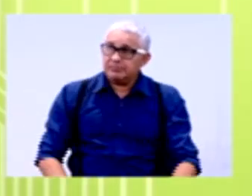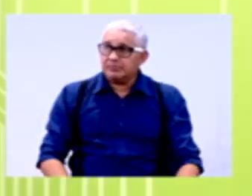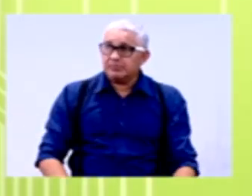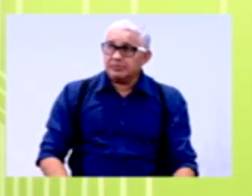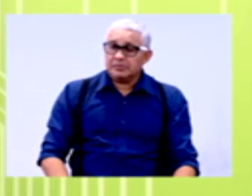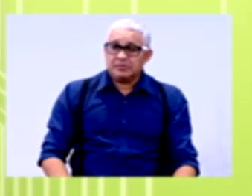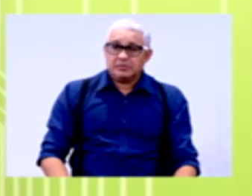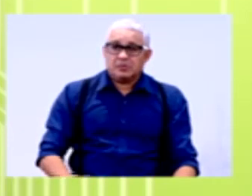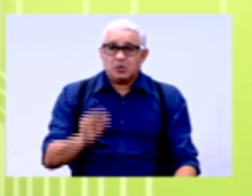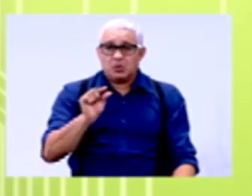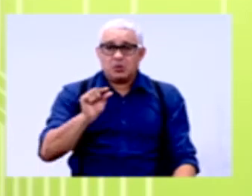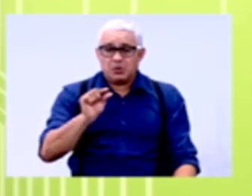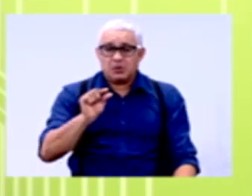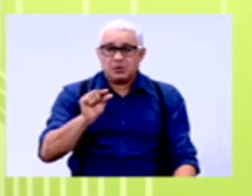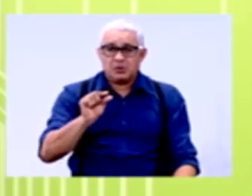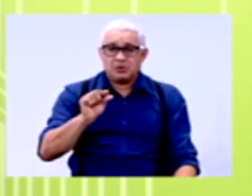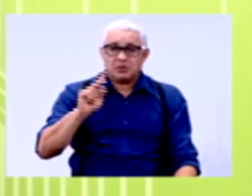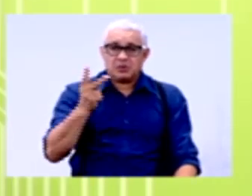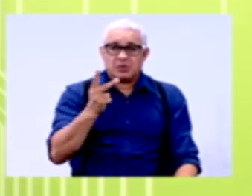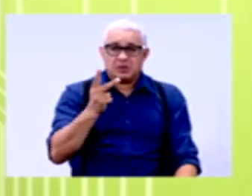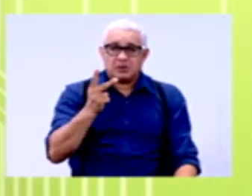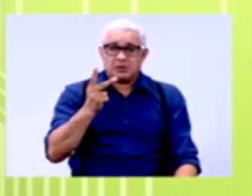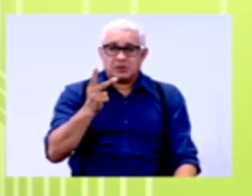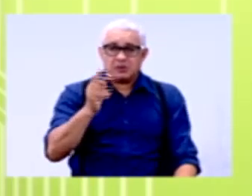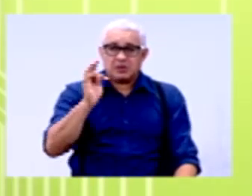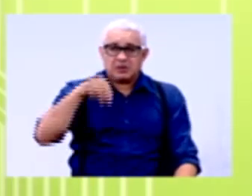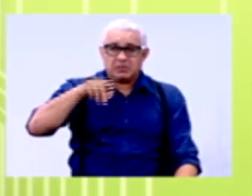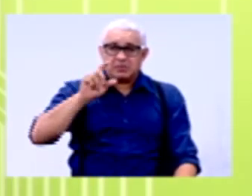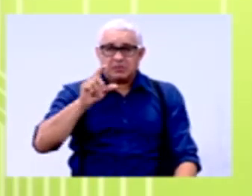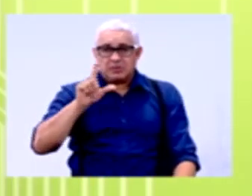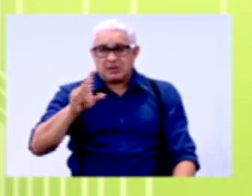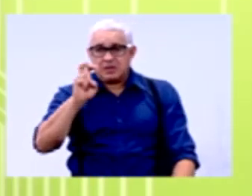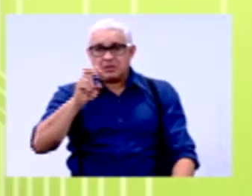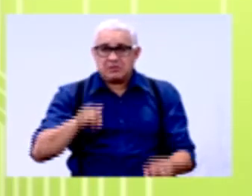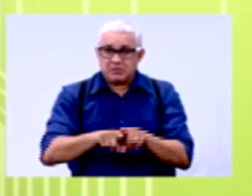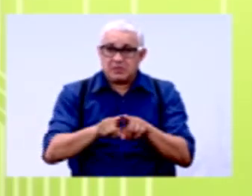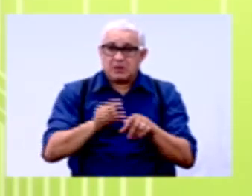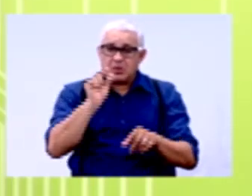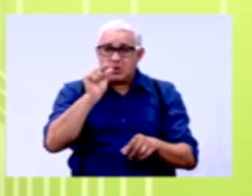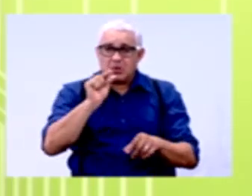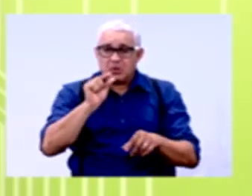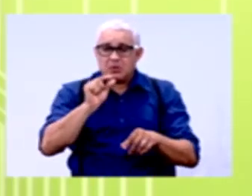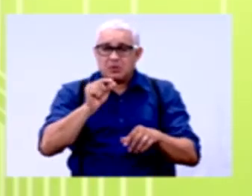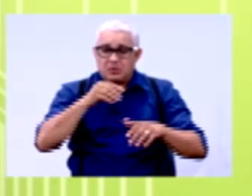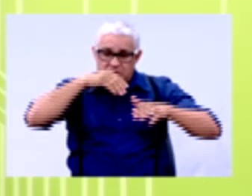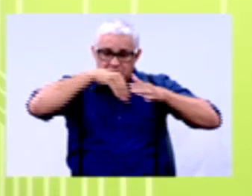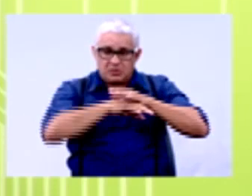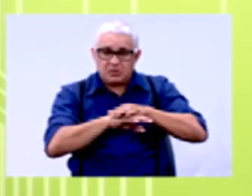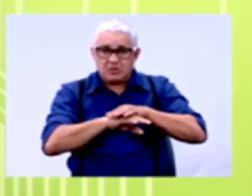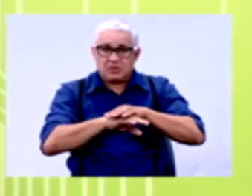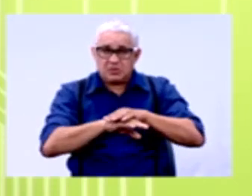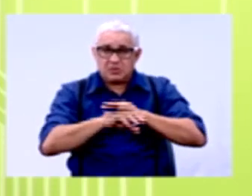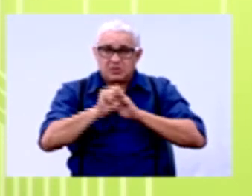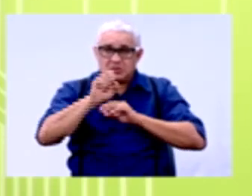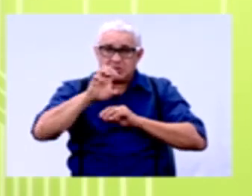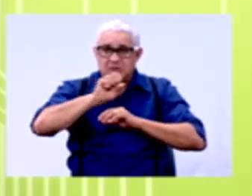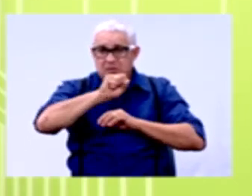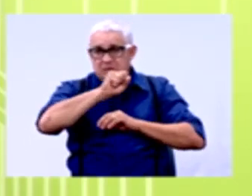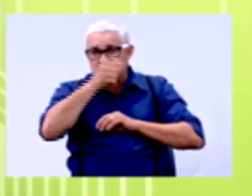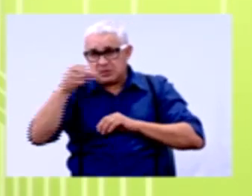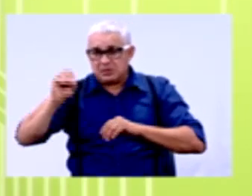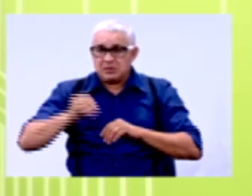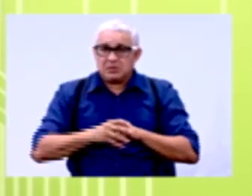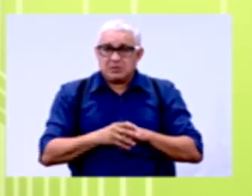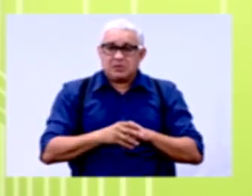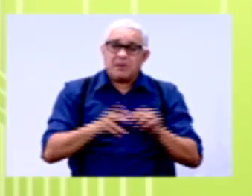pouquinho falando um pouco sobre HTML5, vamos falar um pouco sobre a questão do armazenamento de sessão, de como funciona essa questão, que é uma das funcionalidades